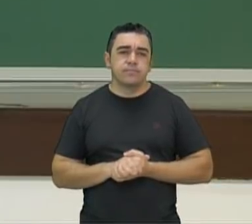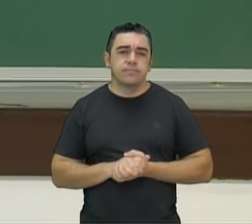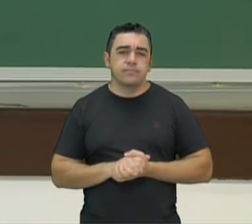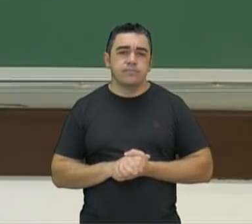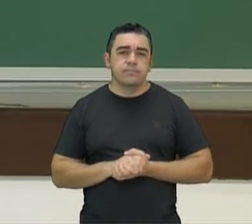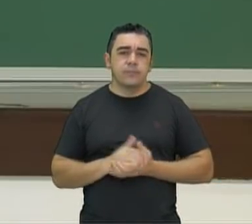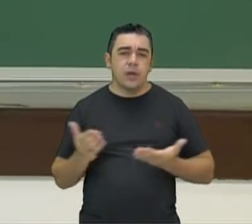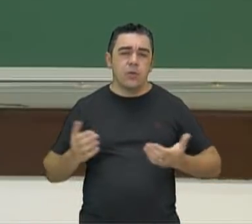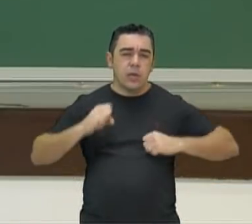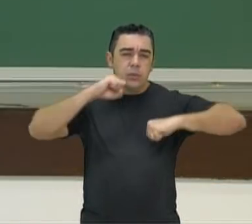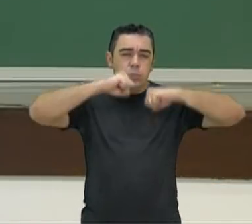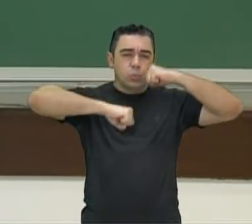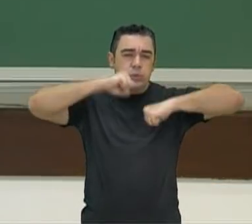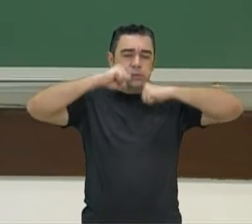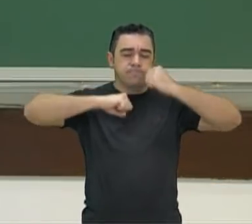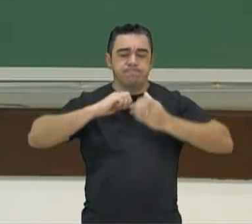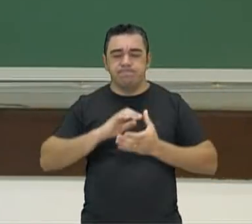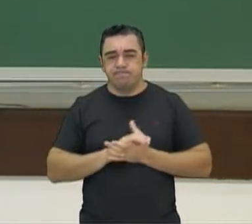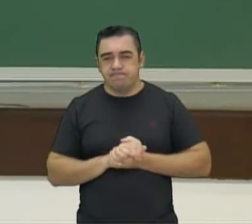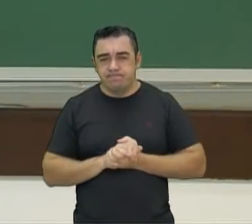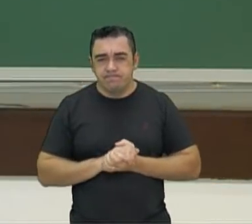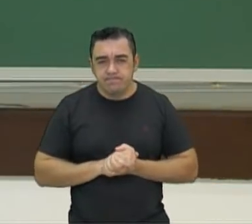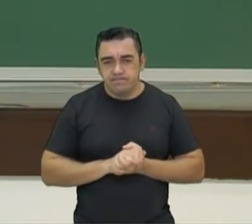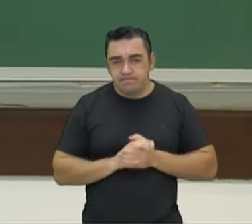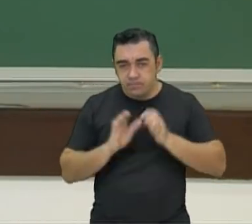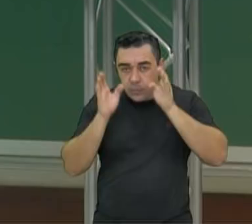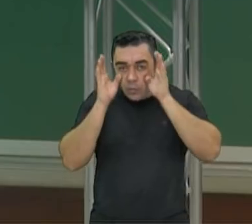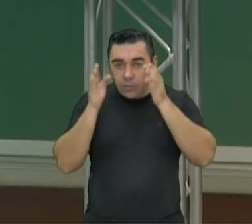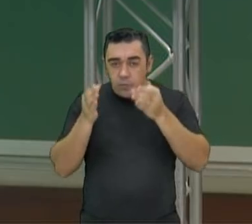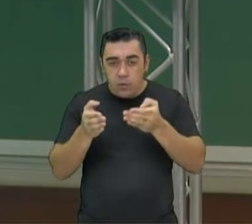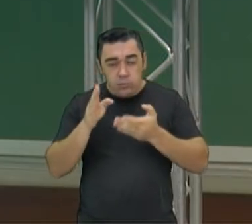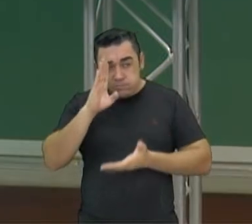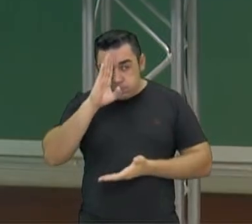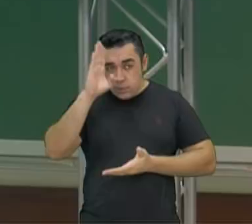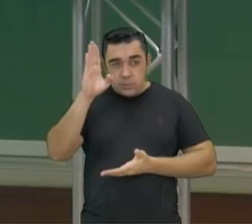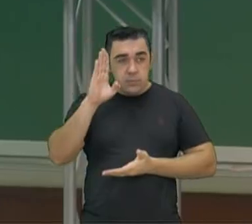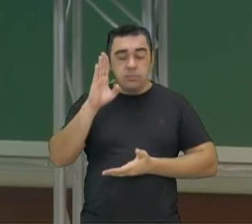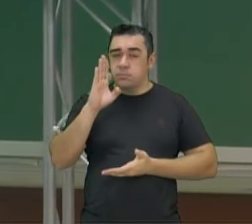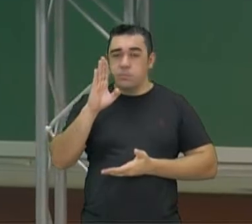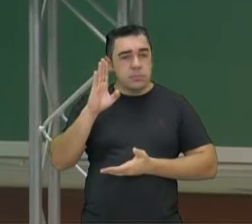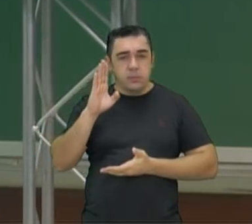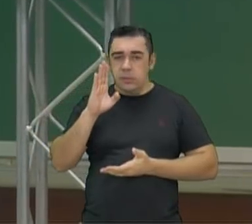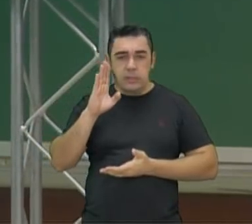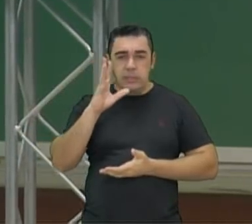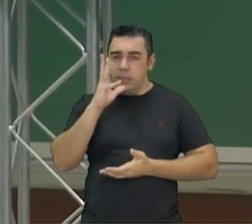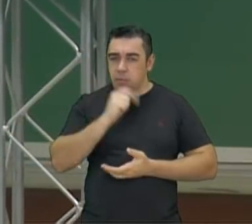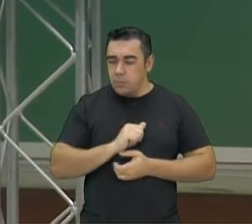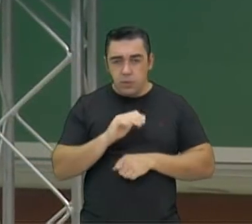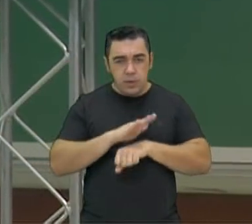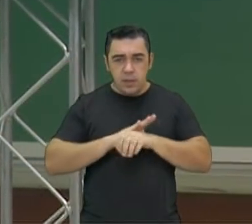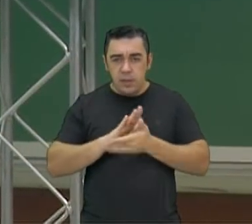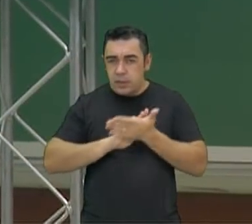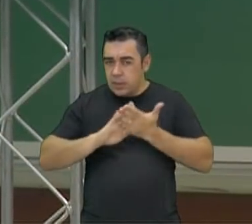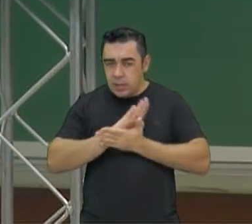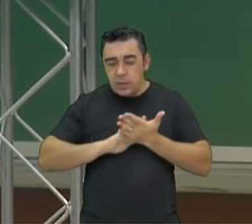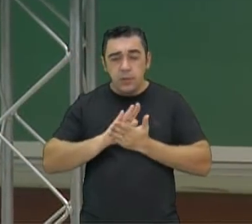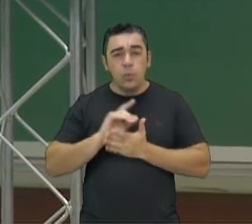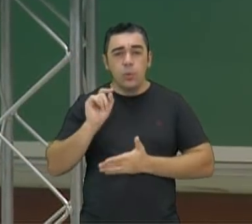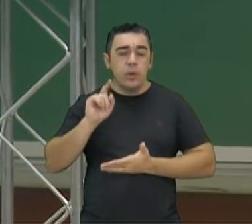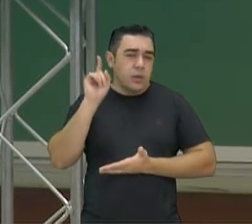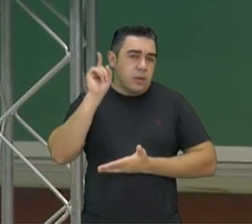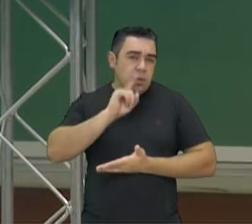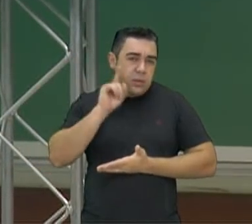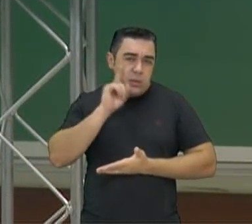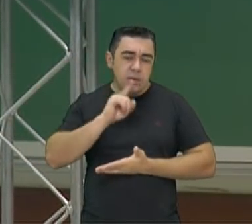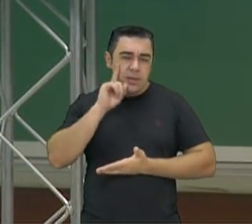Meio industrial. Olha só. Gente, 2 focos, sem enrolação. Falou dos Estados Unidos,